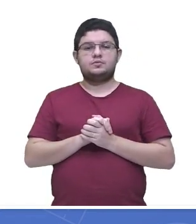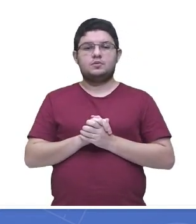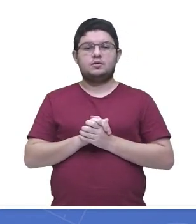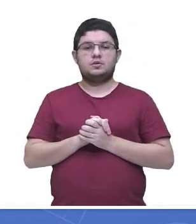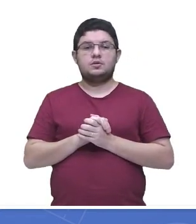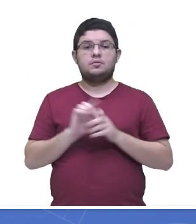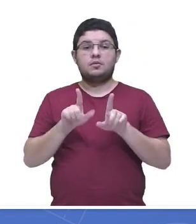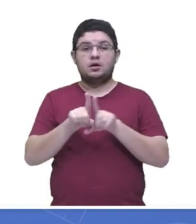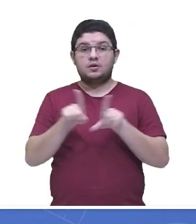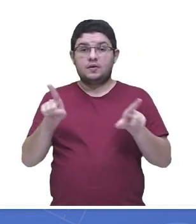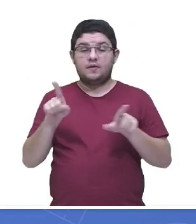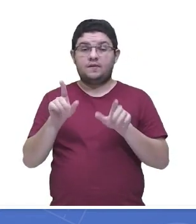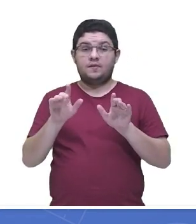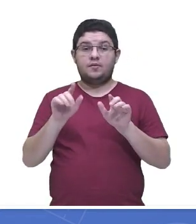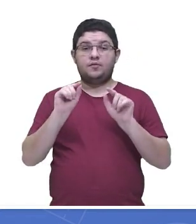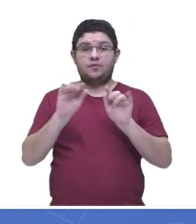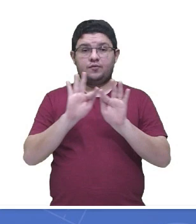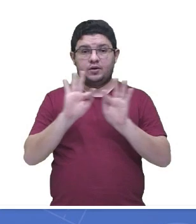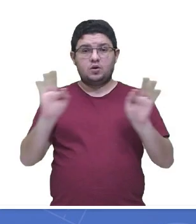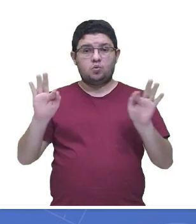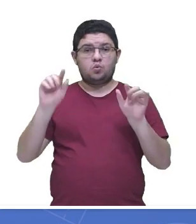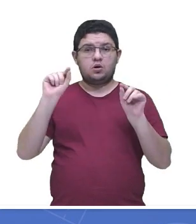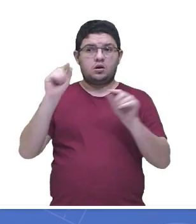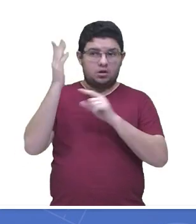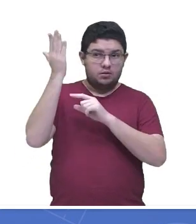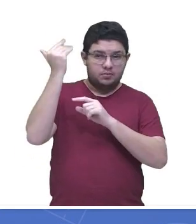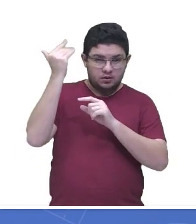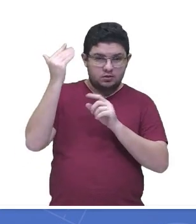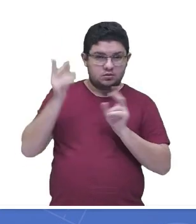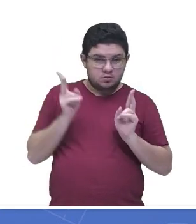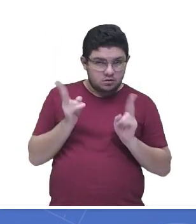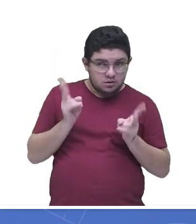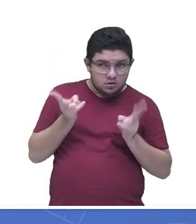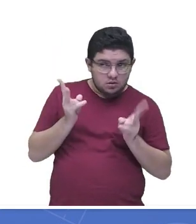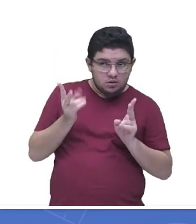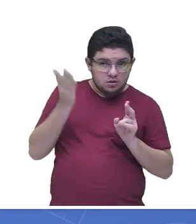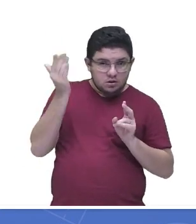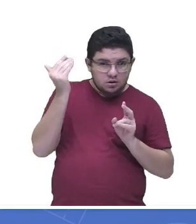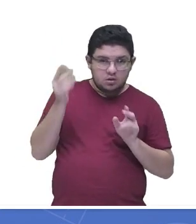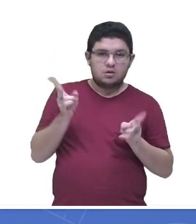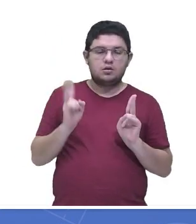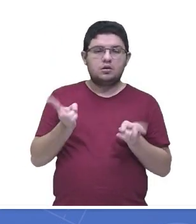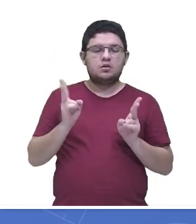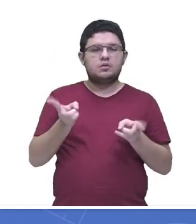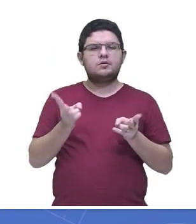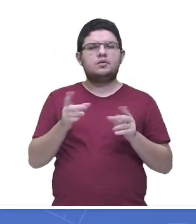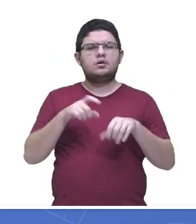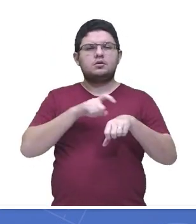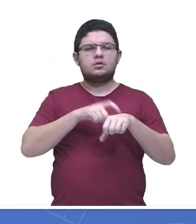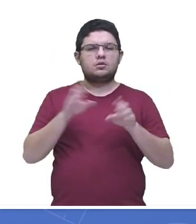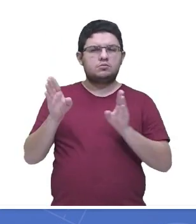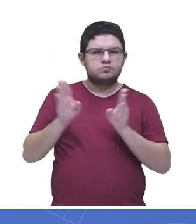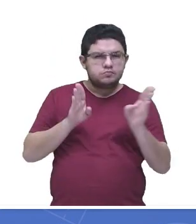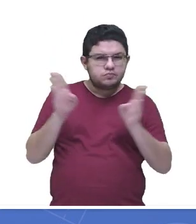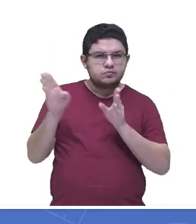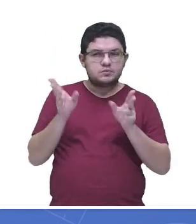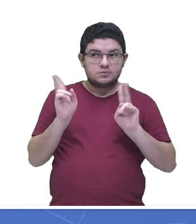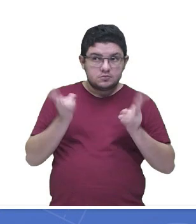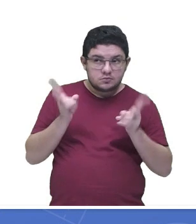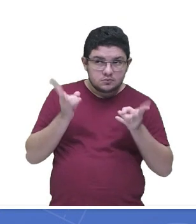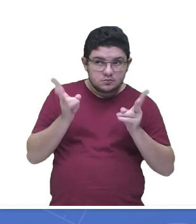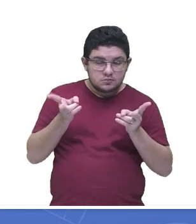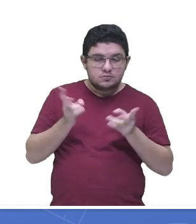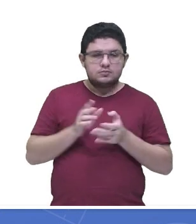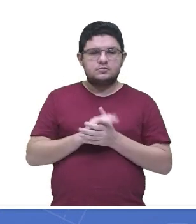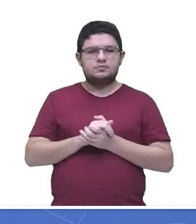em andamento. Eu estou falando sobre o que estava acontecendo naquele momento em um determinado evento no passado, tá?